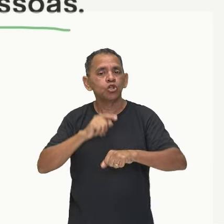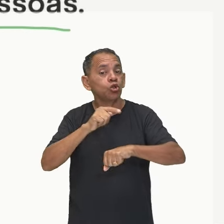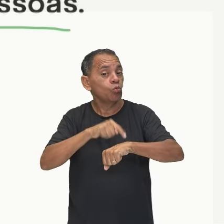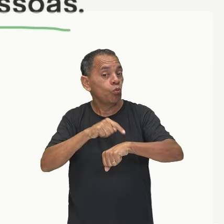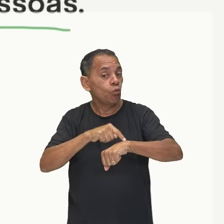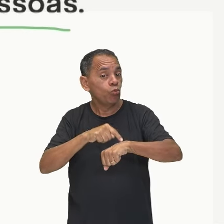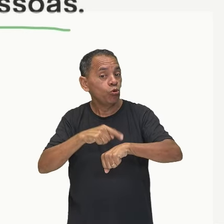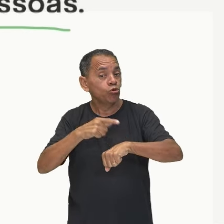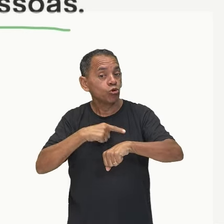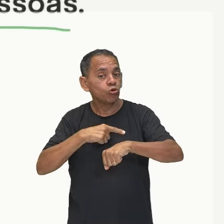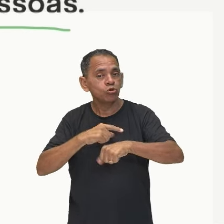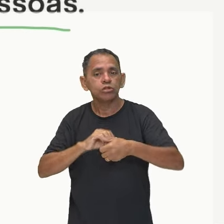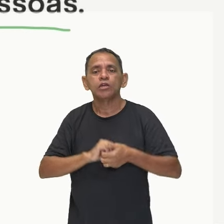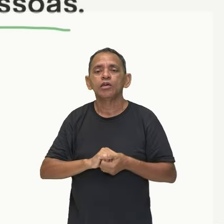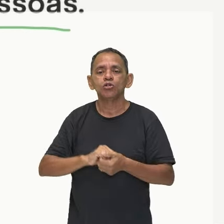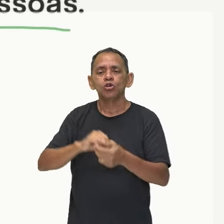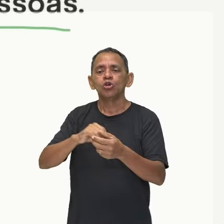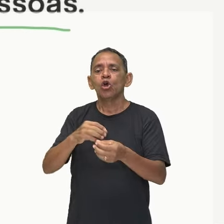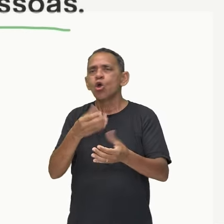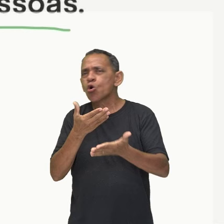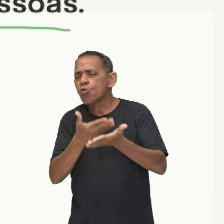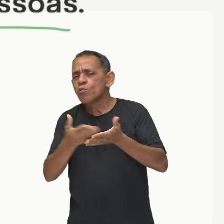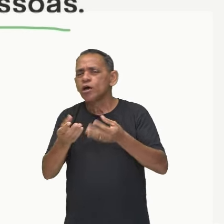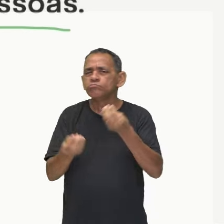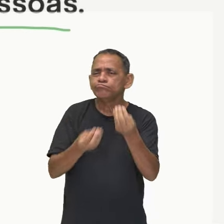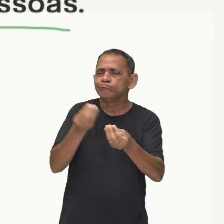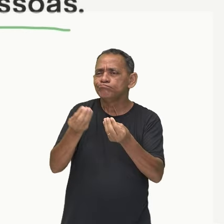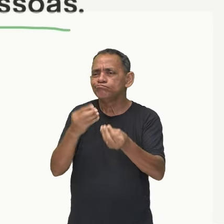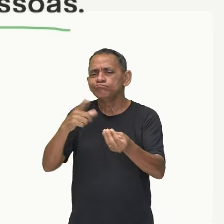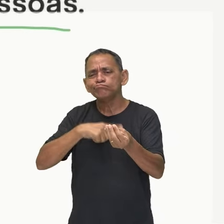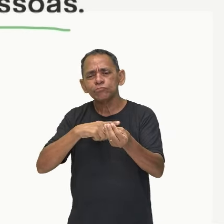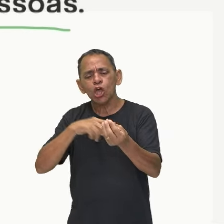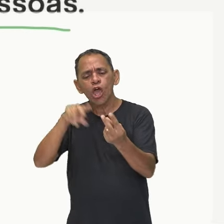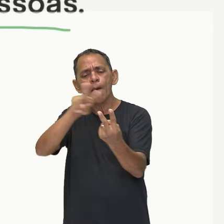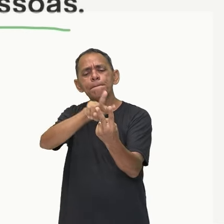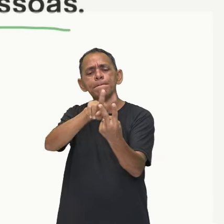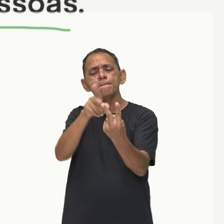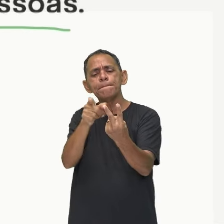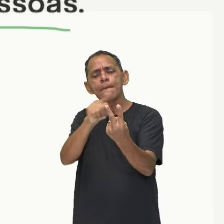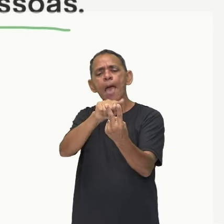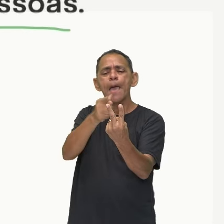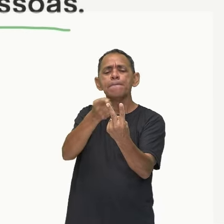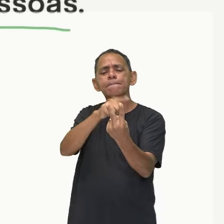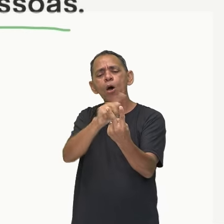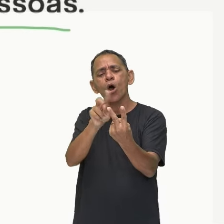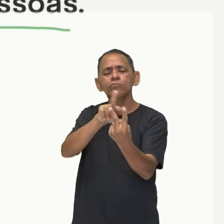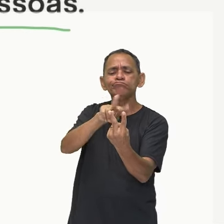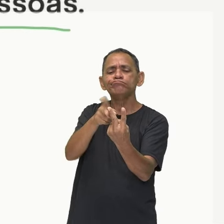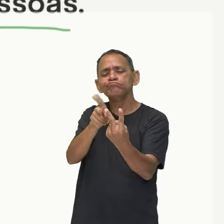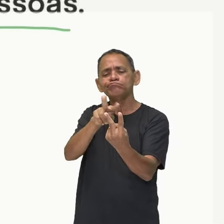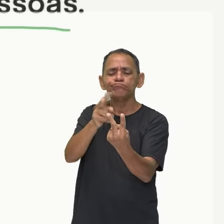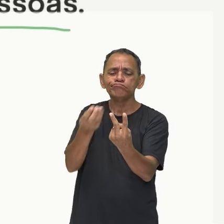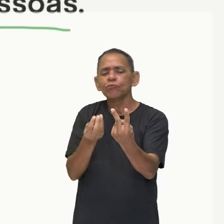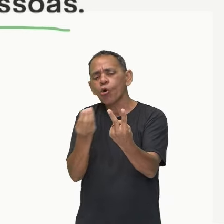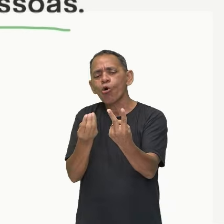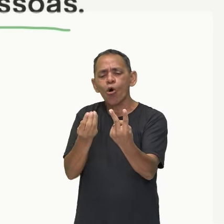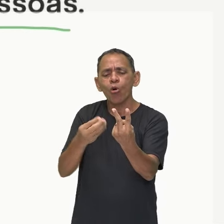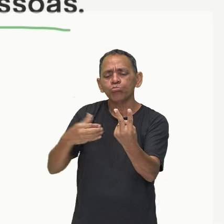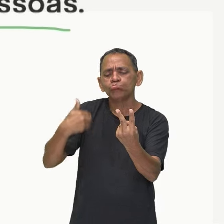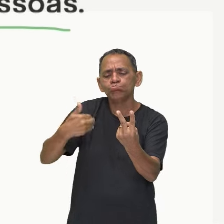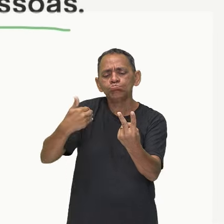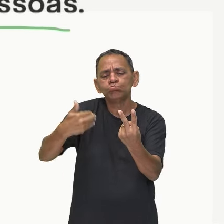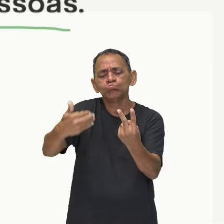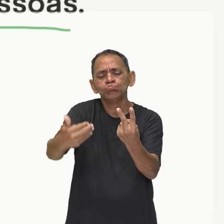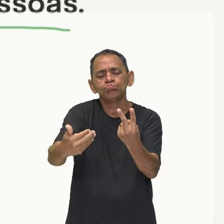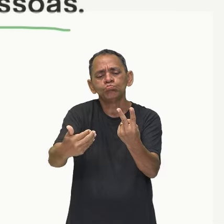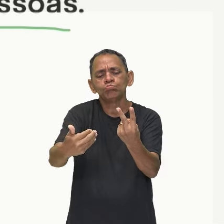as hipóteses, né? O que pode ser feito, né? Como que eu posso desenvolver isso tudo aí?